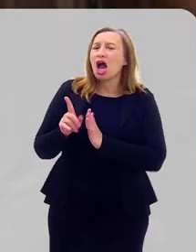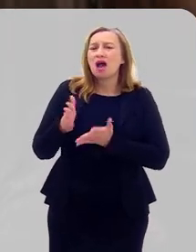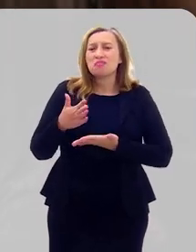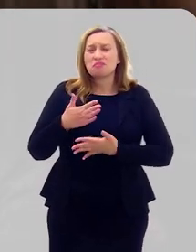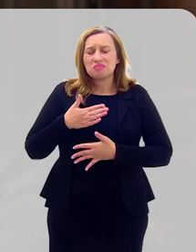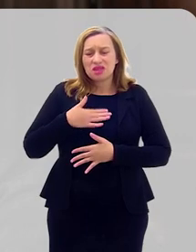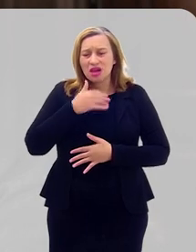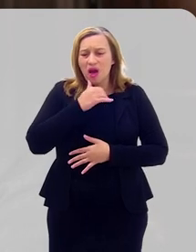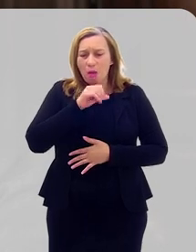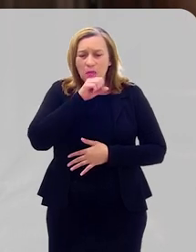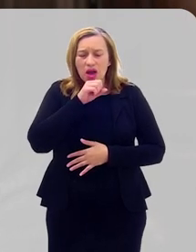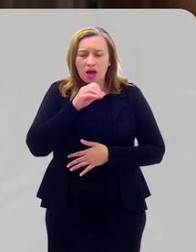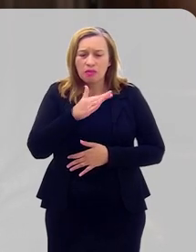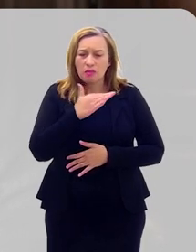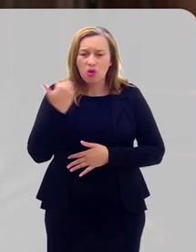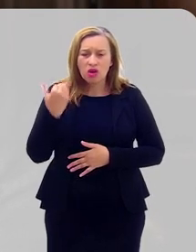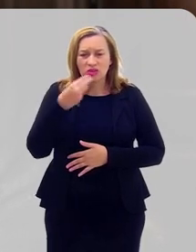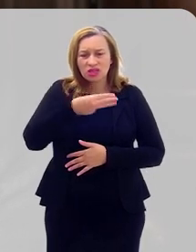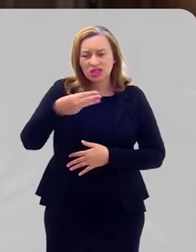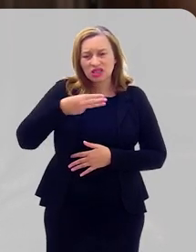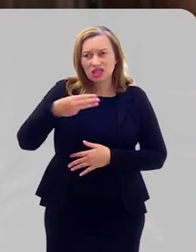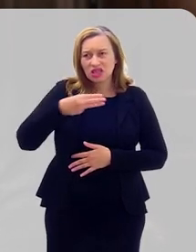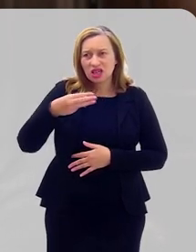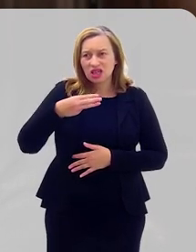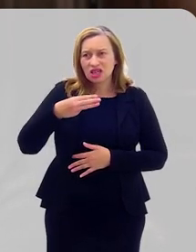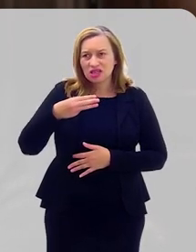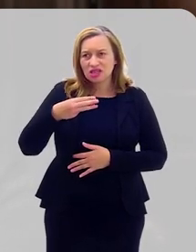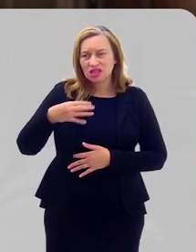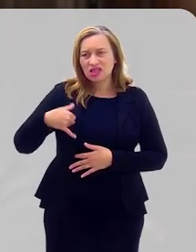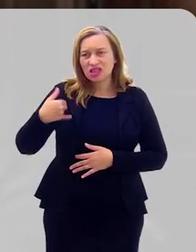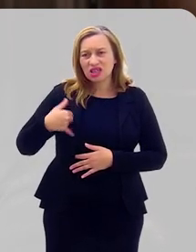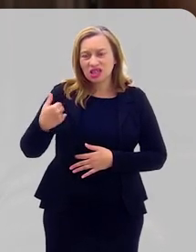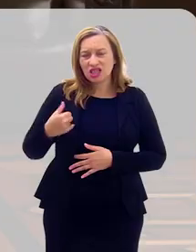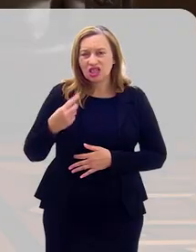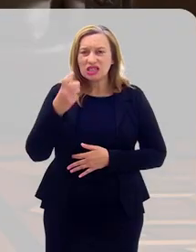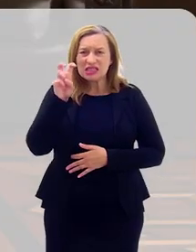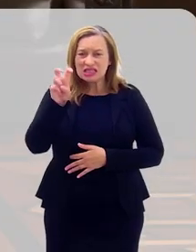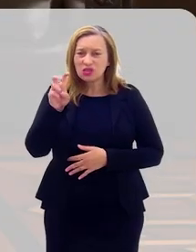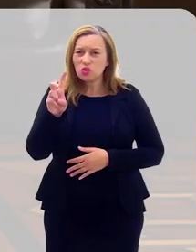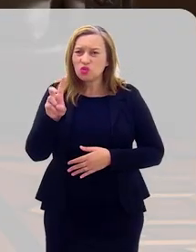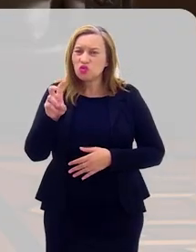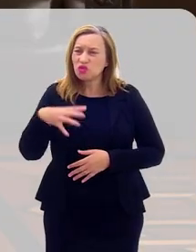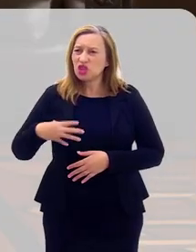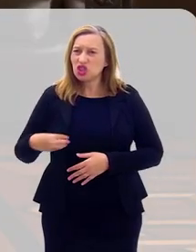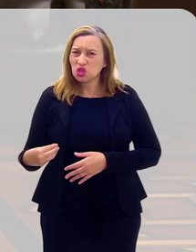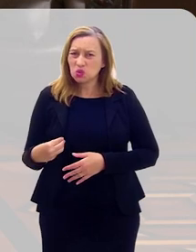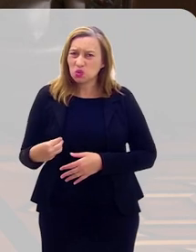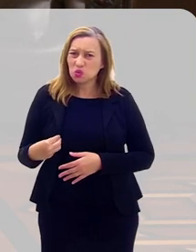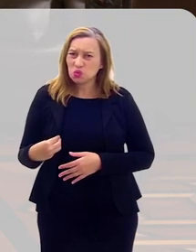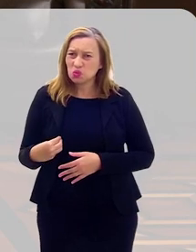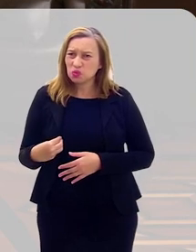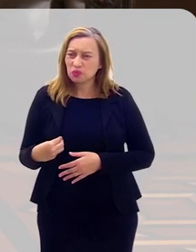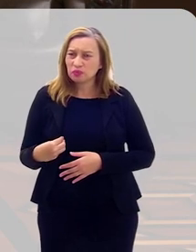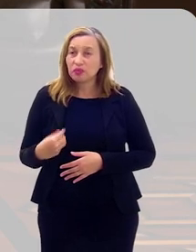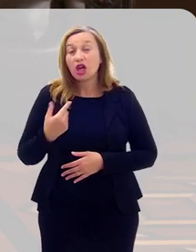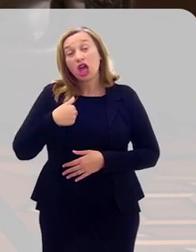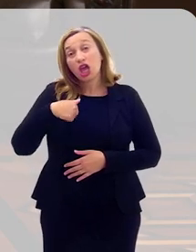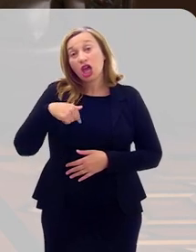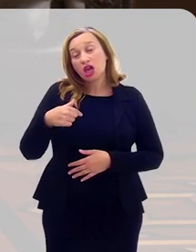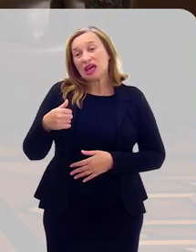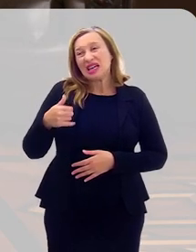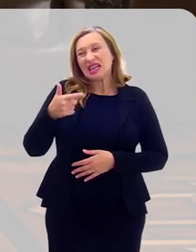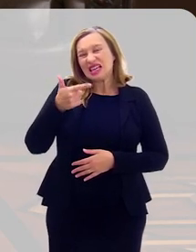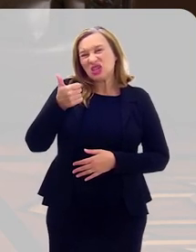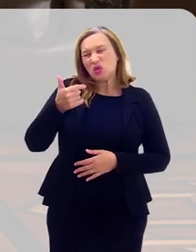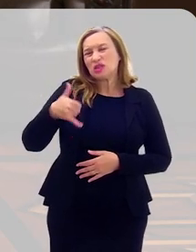Minha mãe morreu com 33 anos, 5 filhos, muito professora, menina, diretora de colégio. Muito menina, 33, é isso? É, 33 anos. 33 anos. Eu